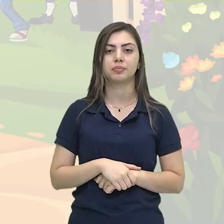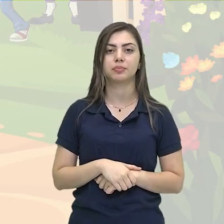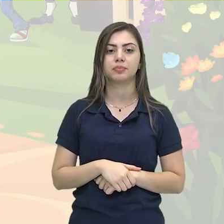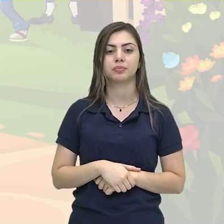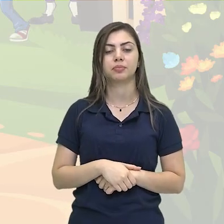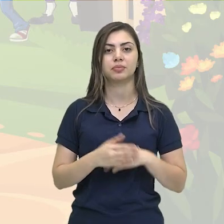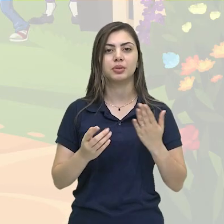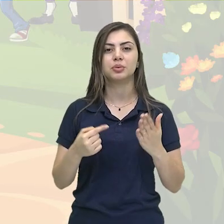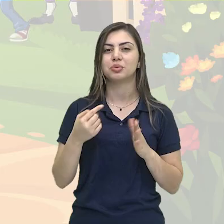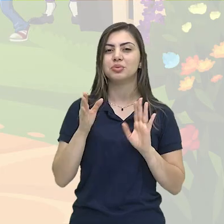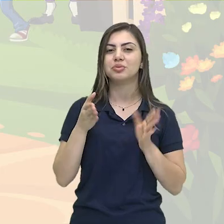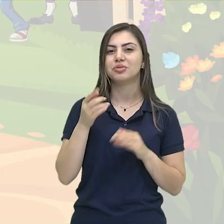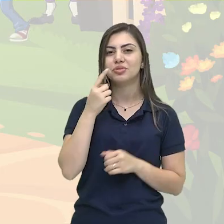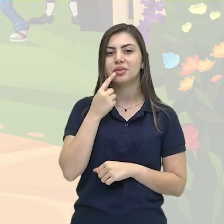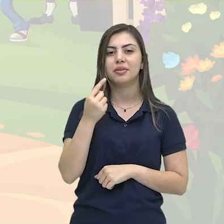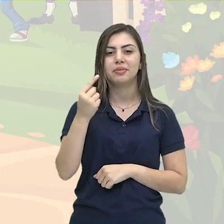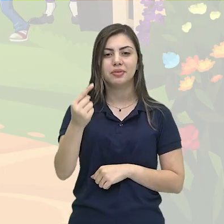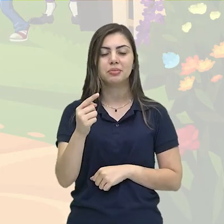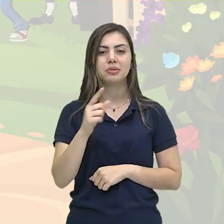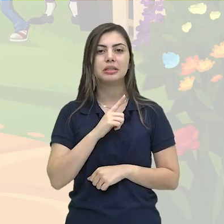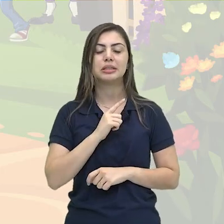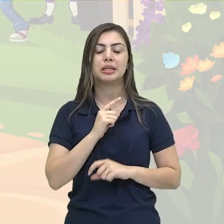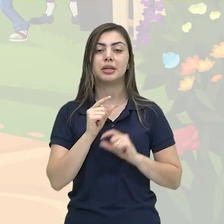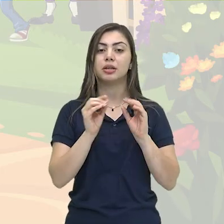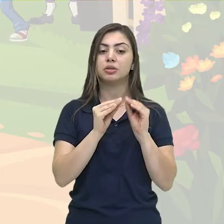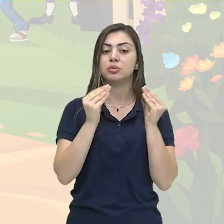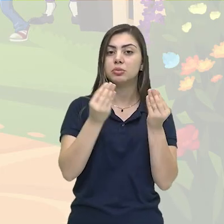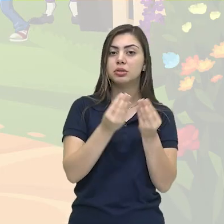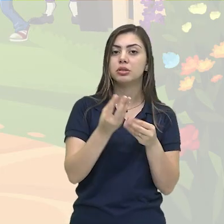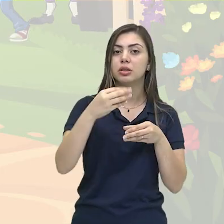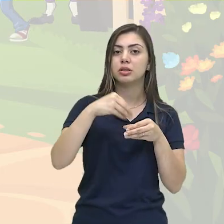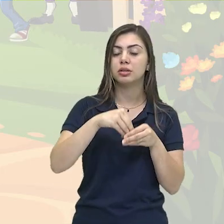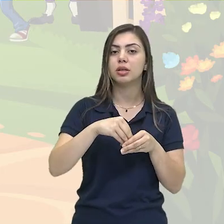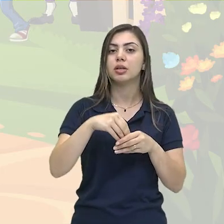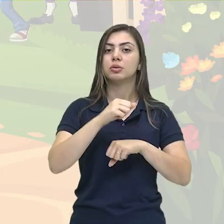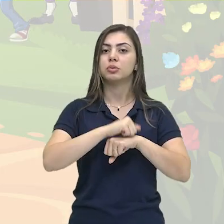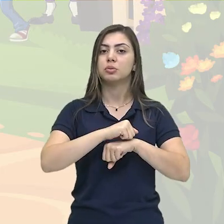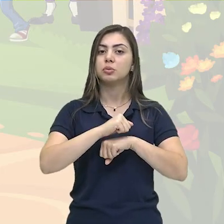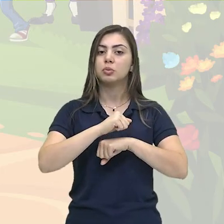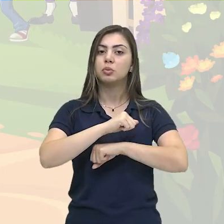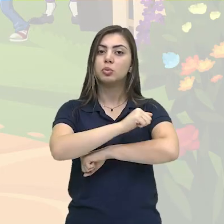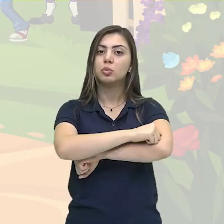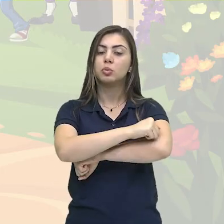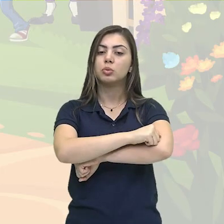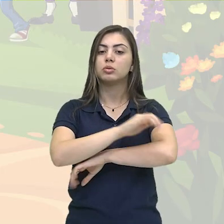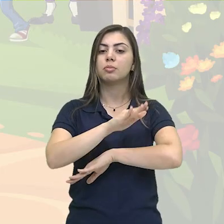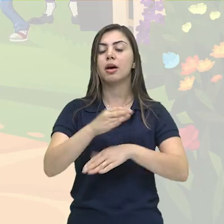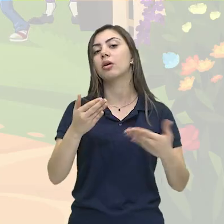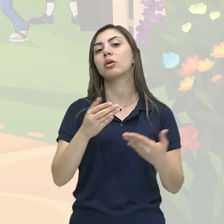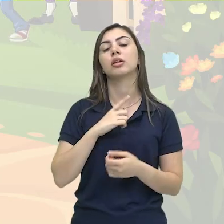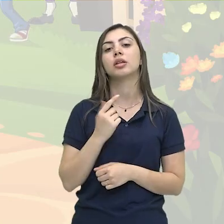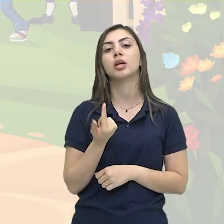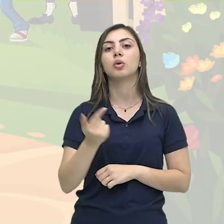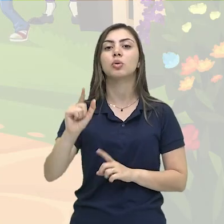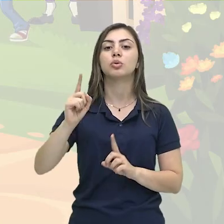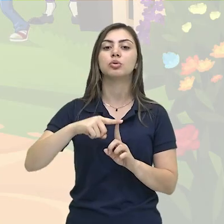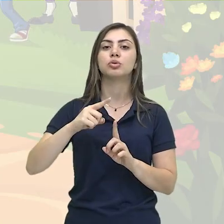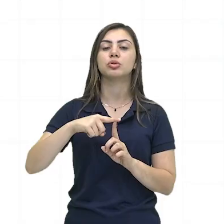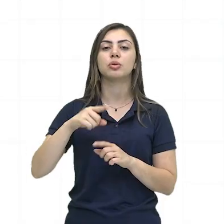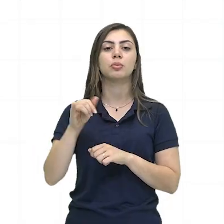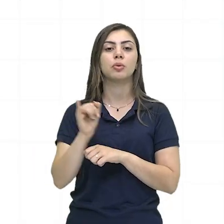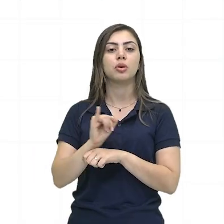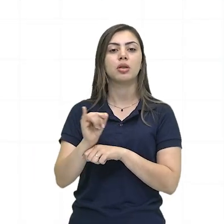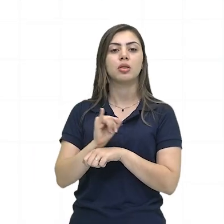viu a composição orgânica e agora vamos ver a composição inorgânica aí do osso, tá